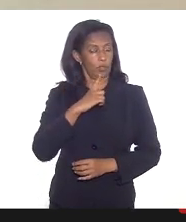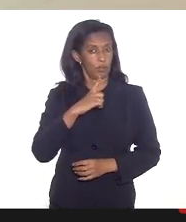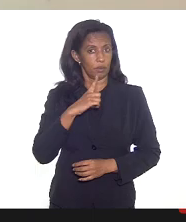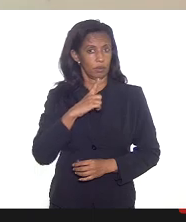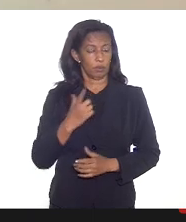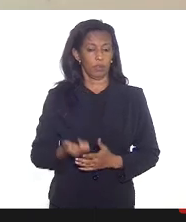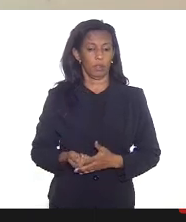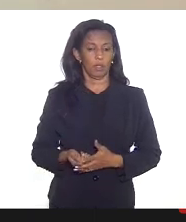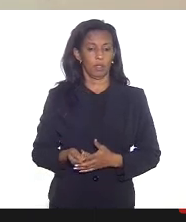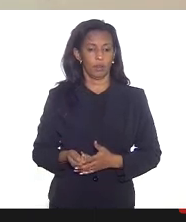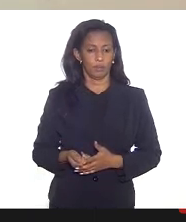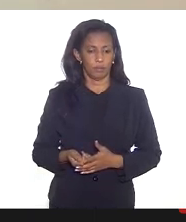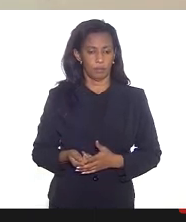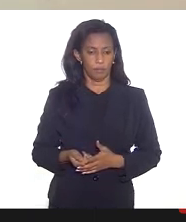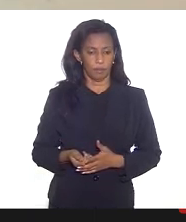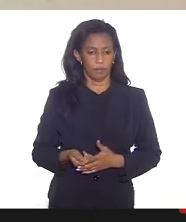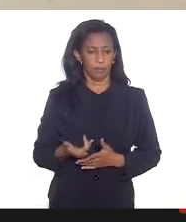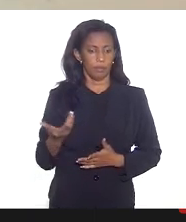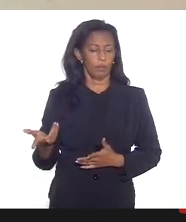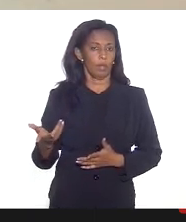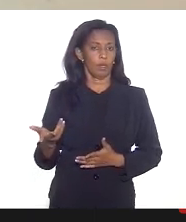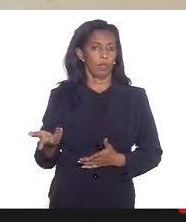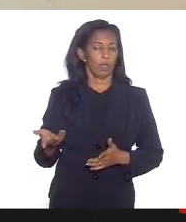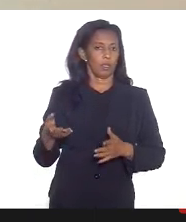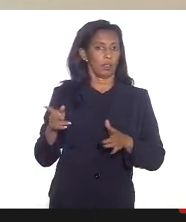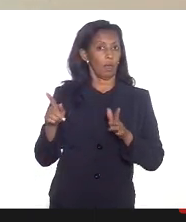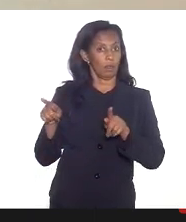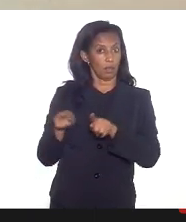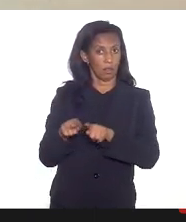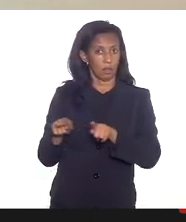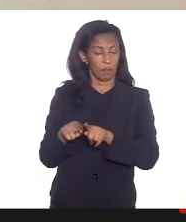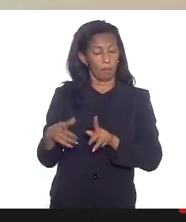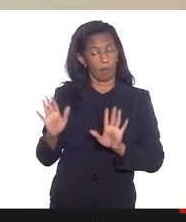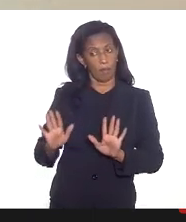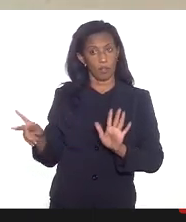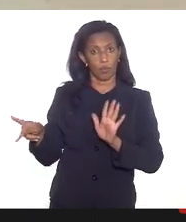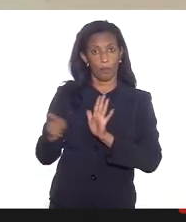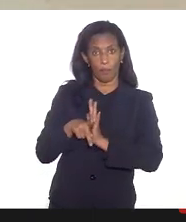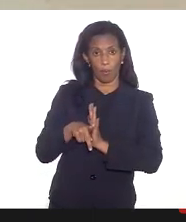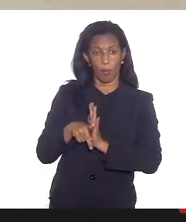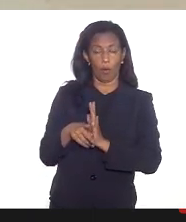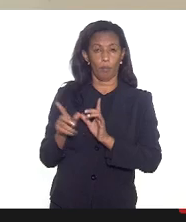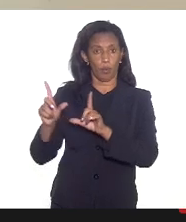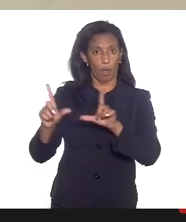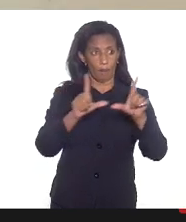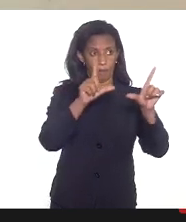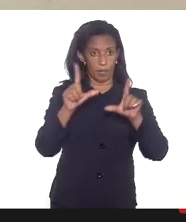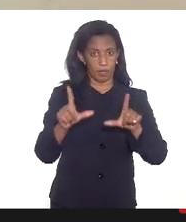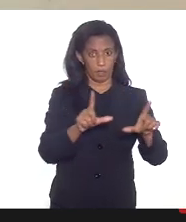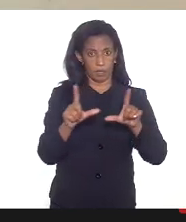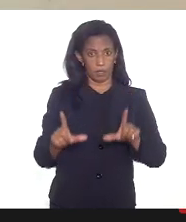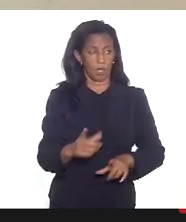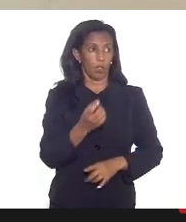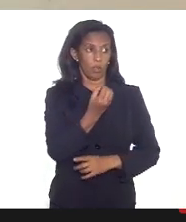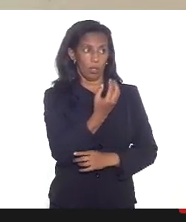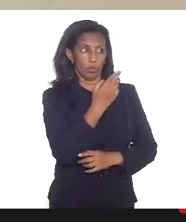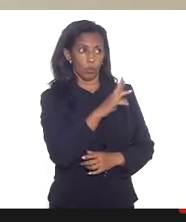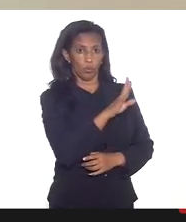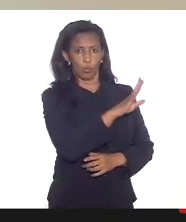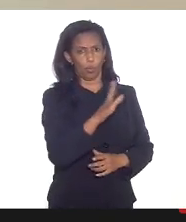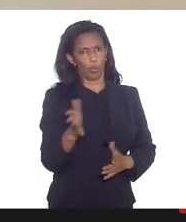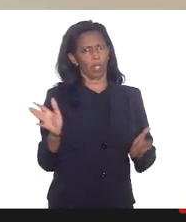esse esse conhecimento esse respaldo também mas como eu falei com o próprio ou a própria apresentação da a doutora